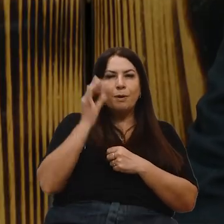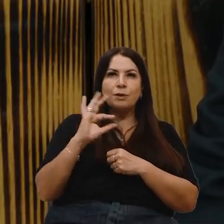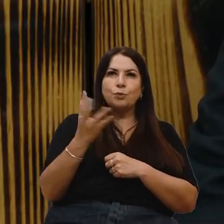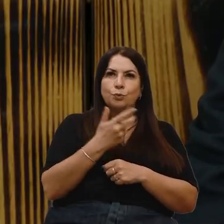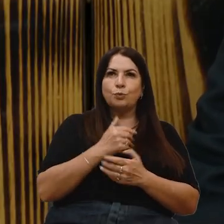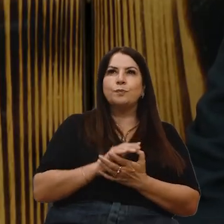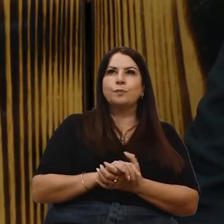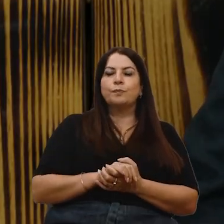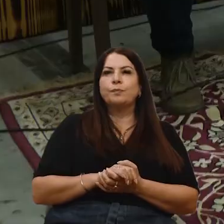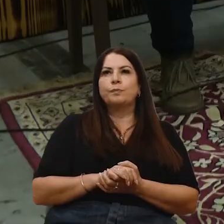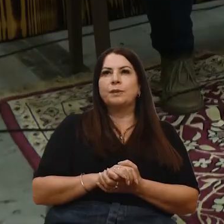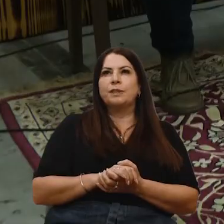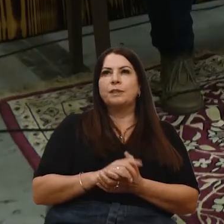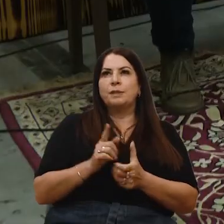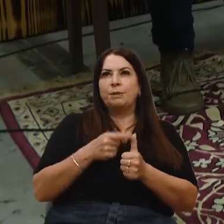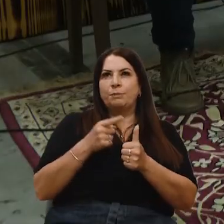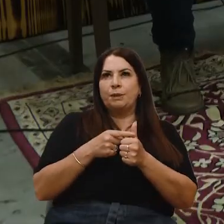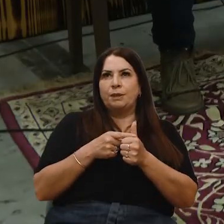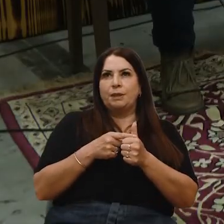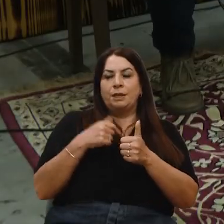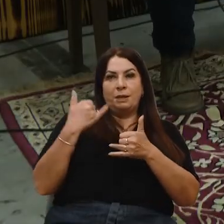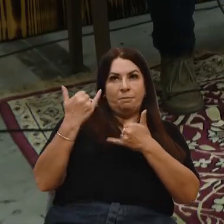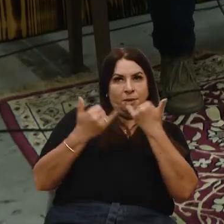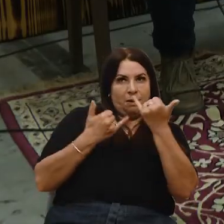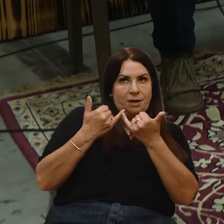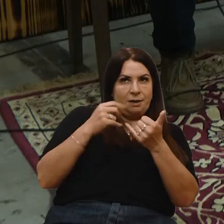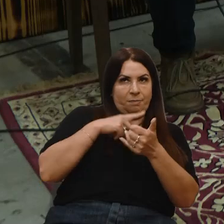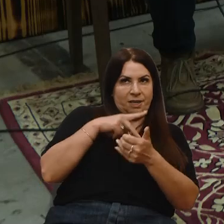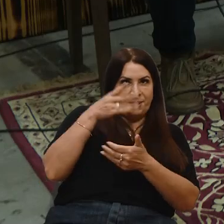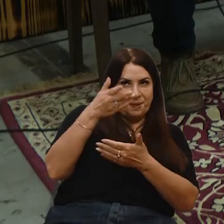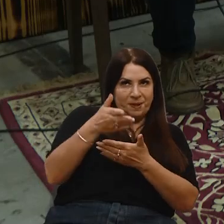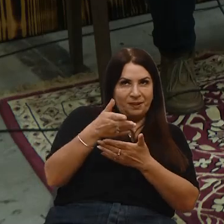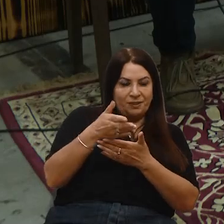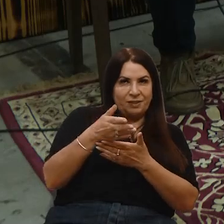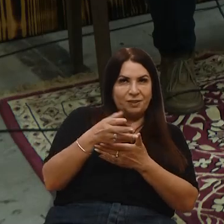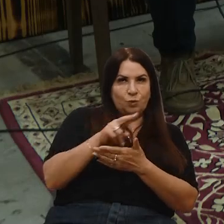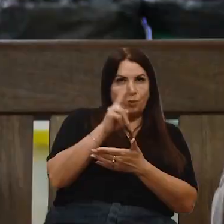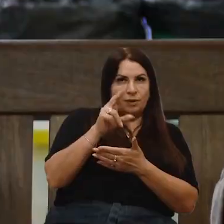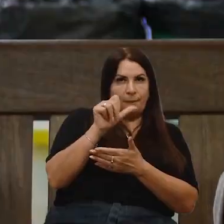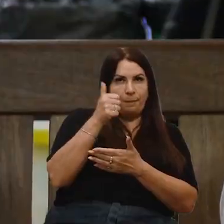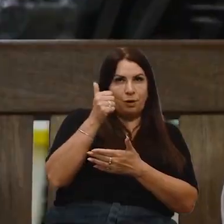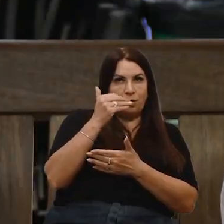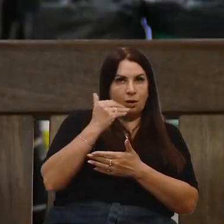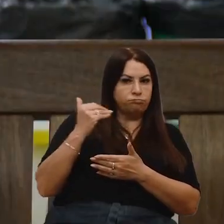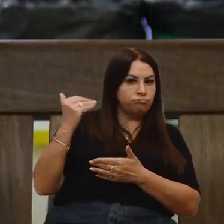compreender todo esse cenário. Bom, primeiro eu vou fazer uma brincadeira com o presidente Bertotto, vou dizer melhor